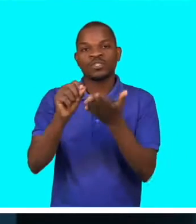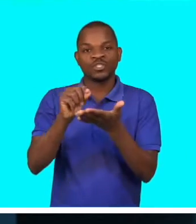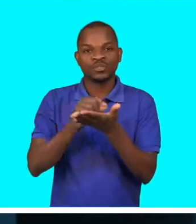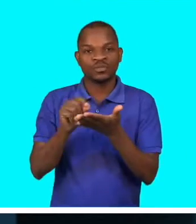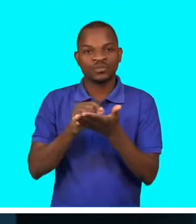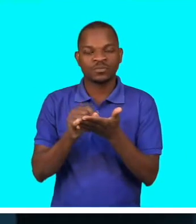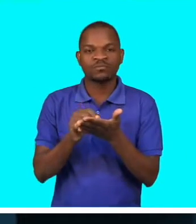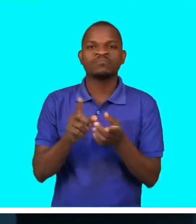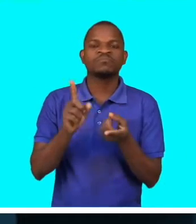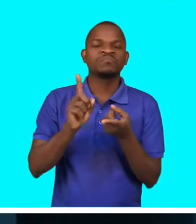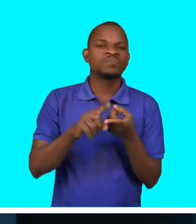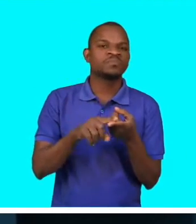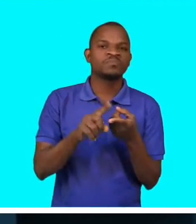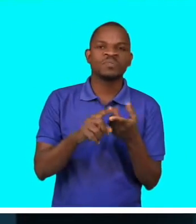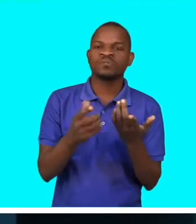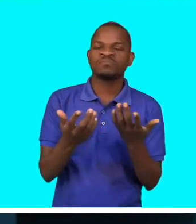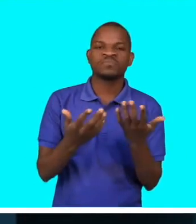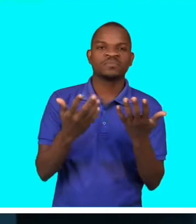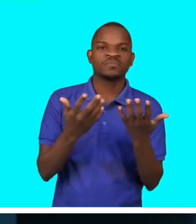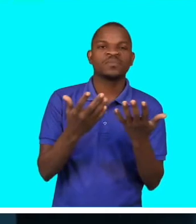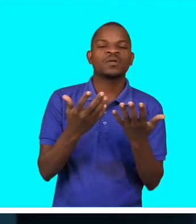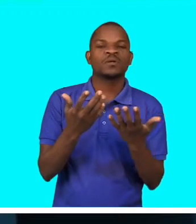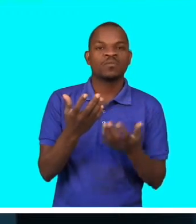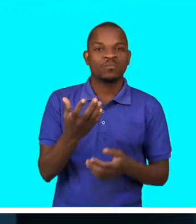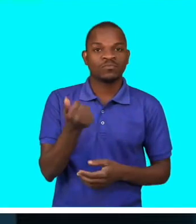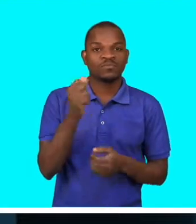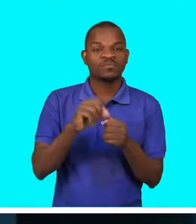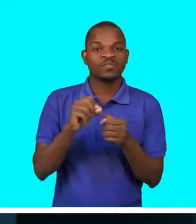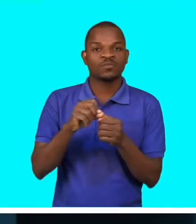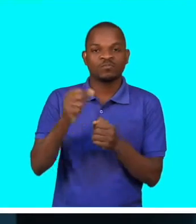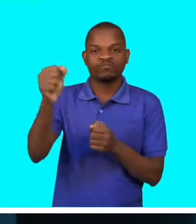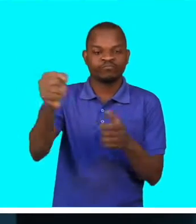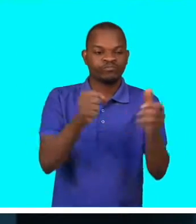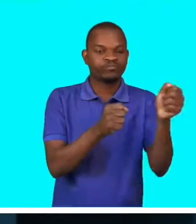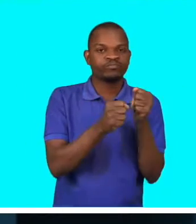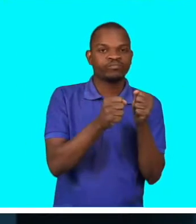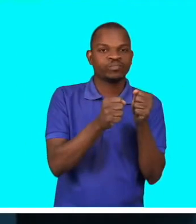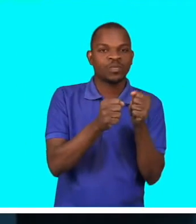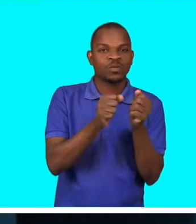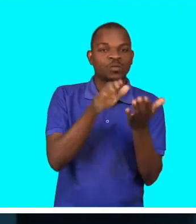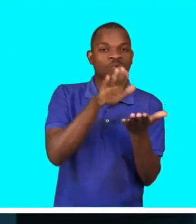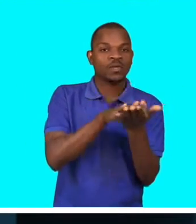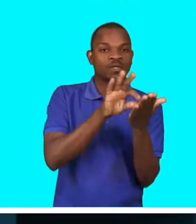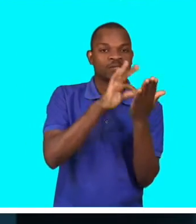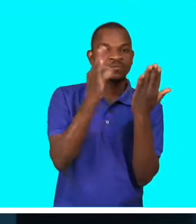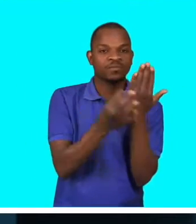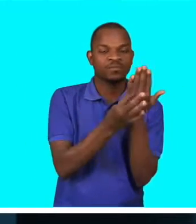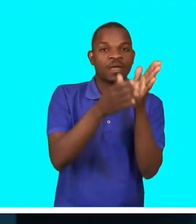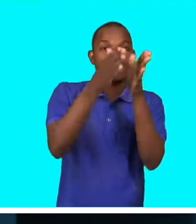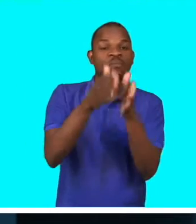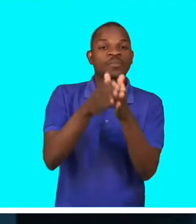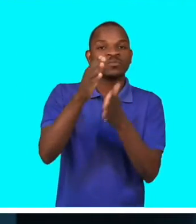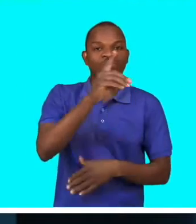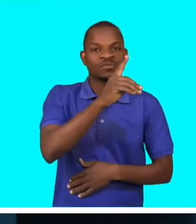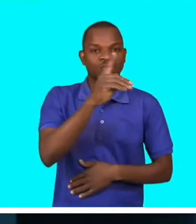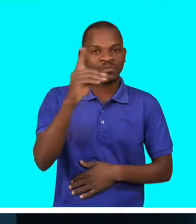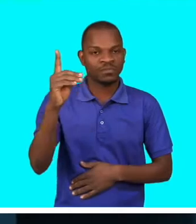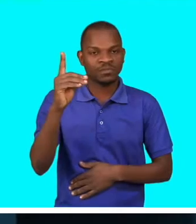e também conseguimos trazer até a MoDefa pessoas com